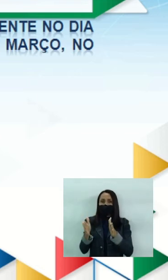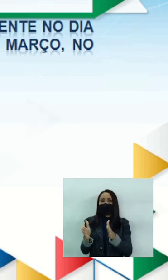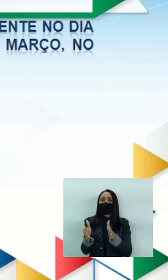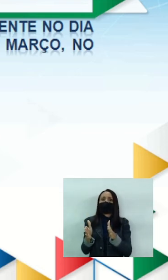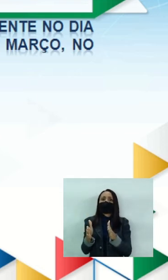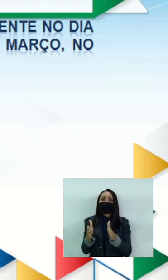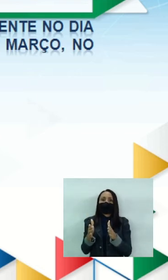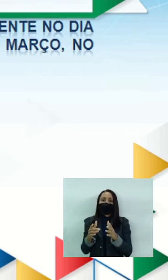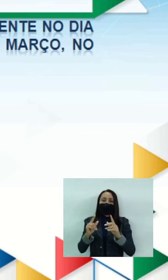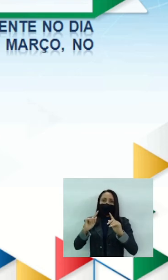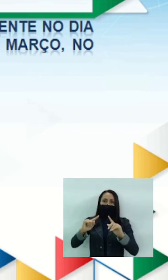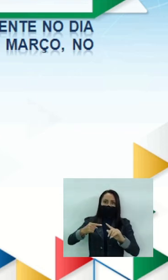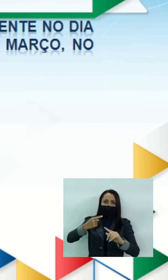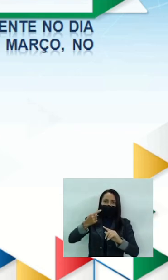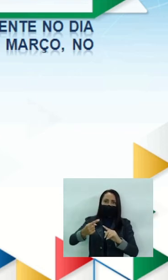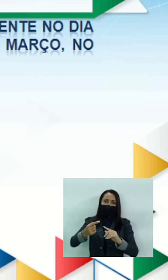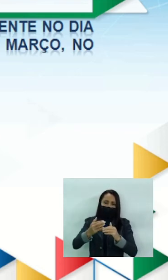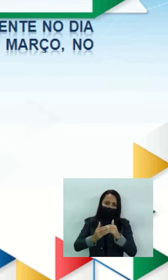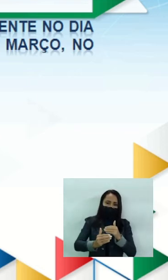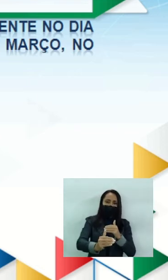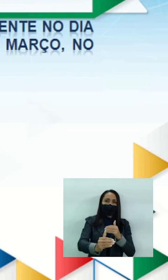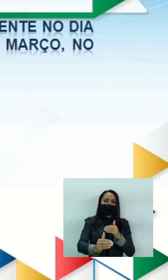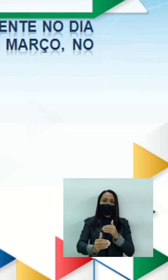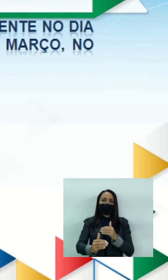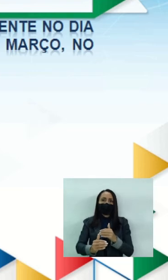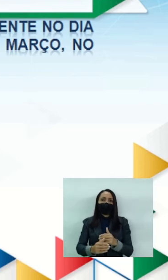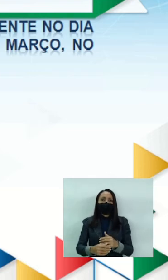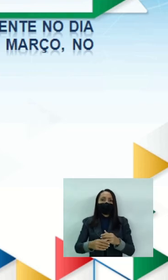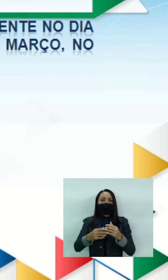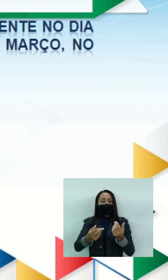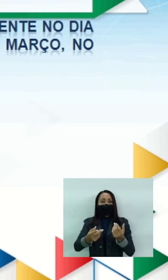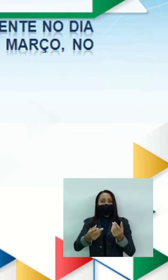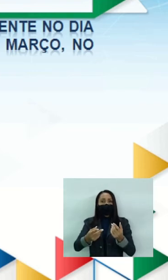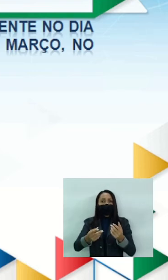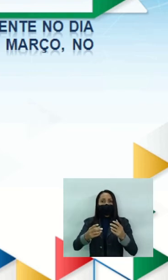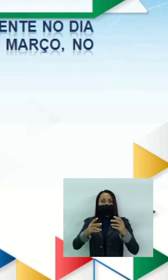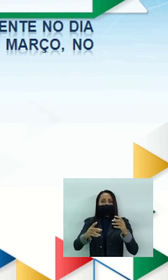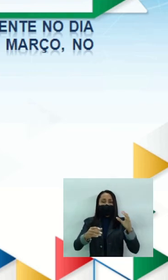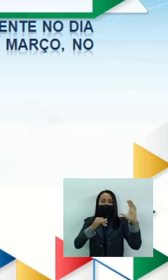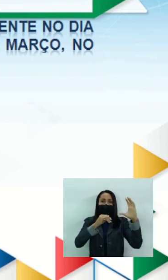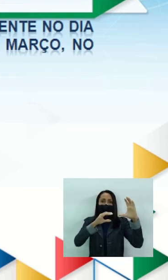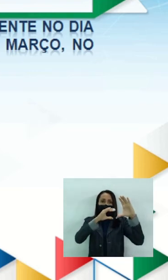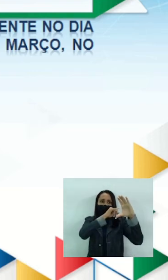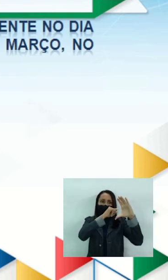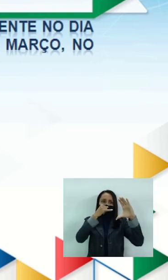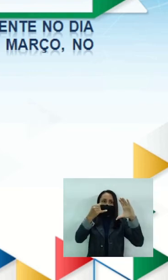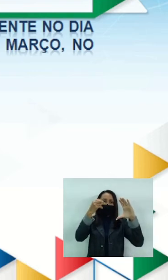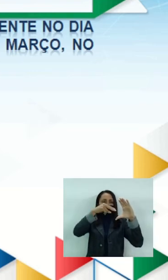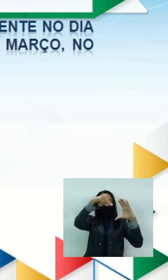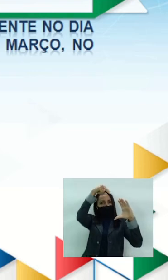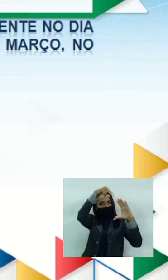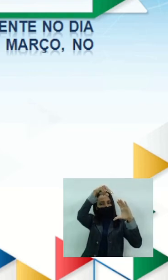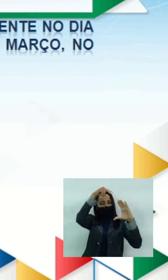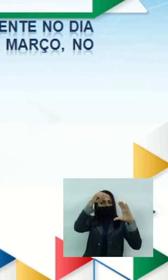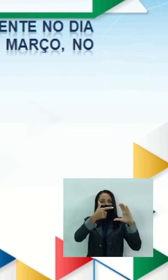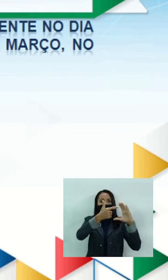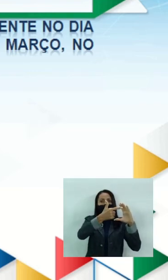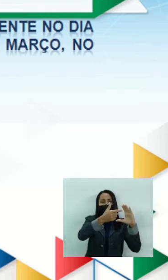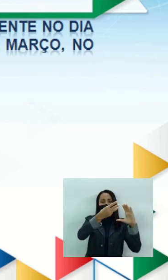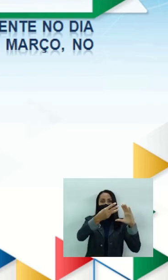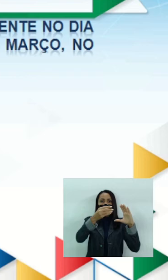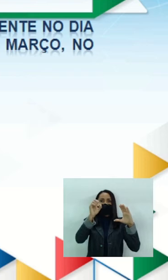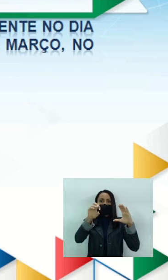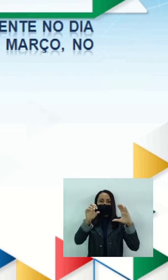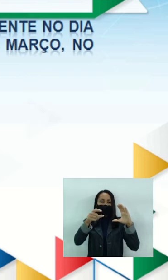o outono ele inicia-se, né? No hemisfério norte, no dia 23 de setembro e no dia 23 de março no hemisfério